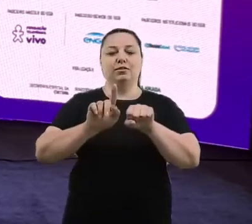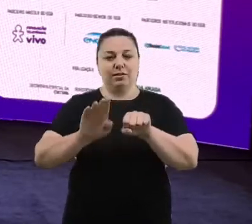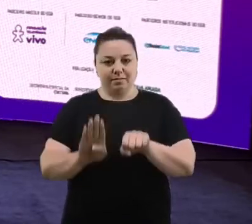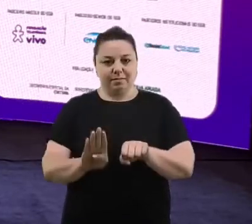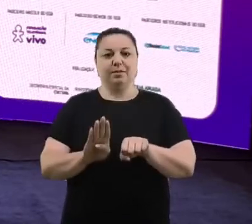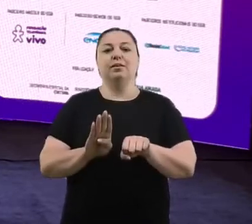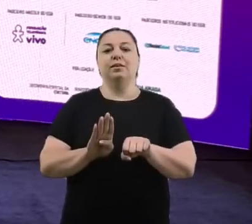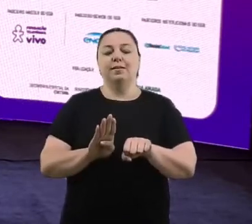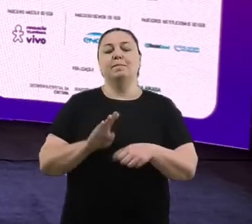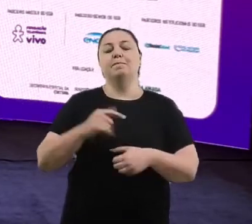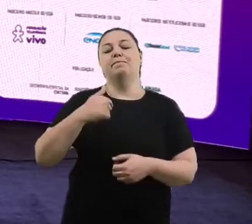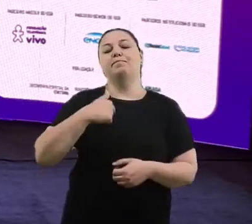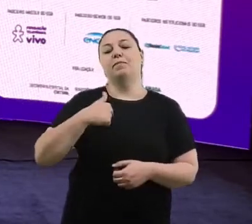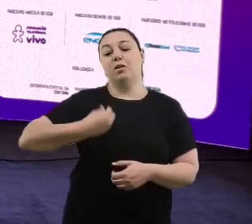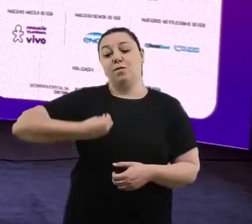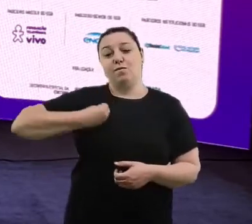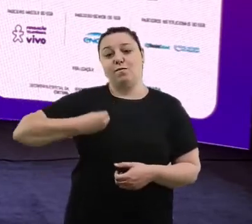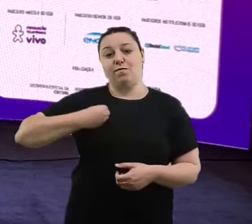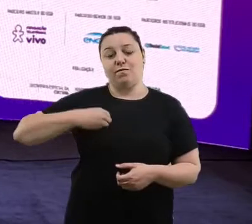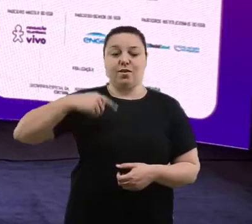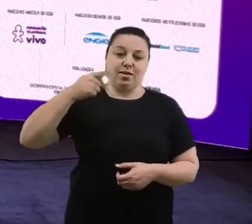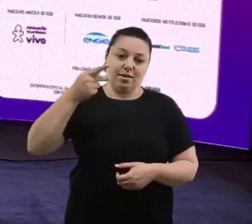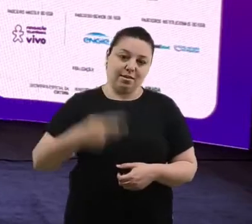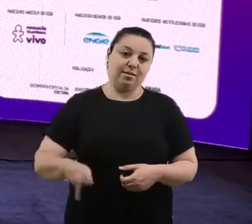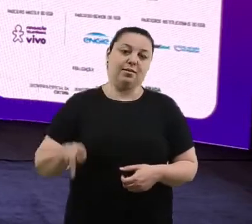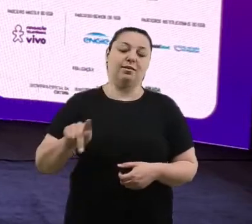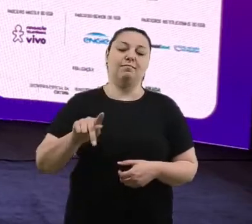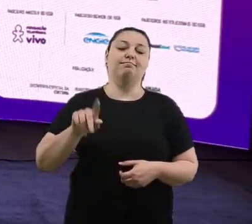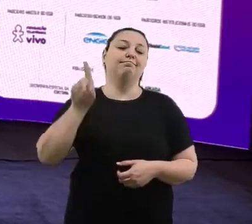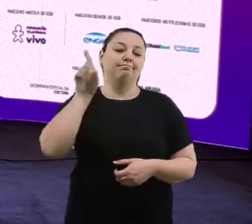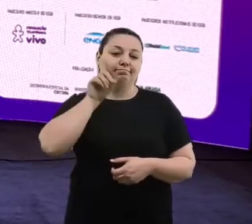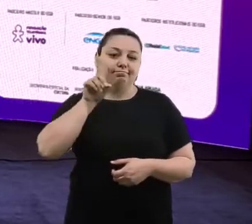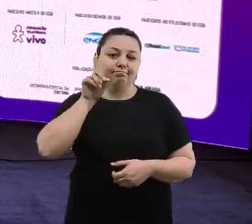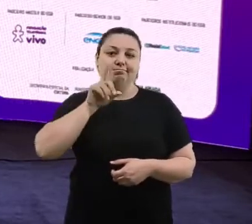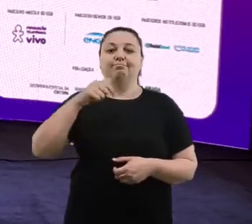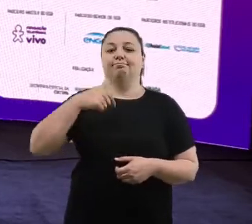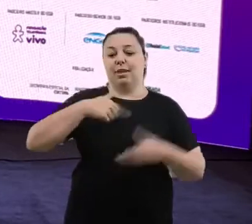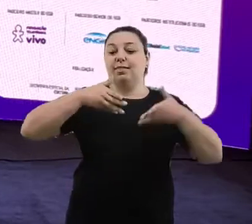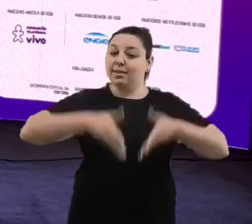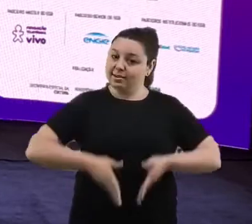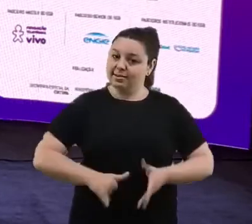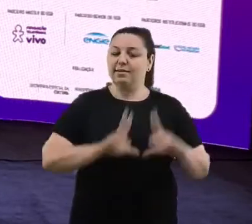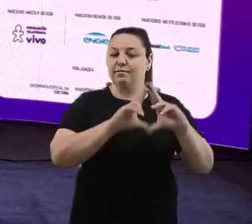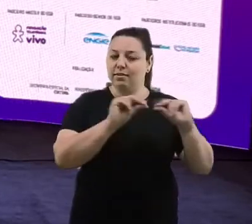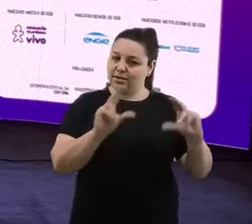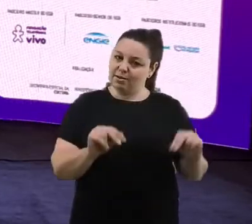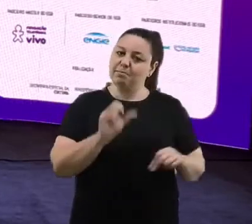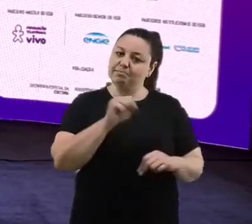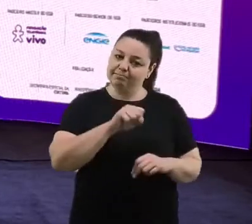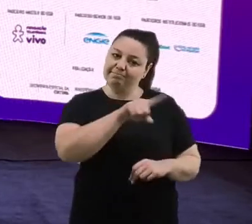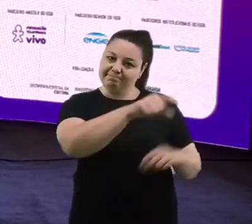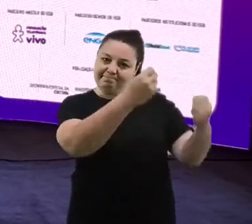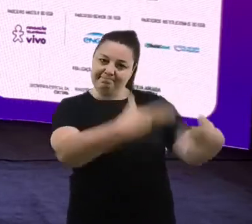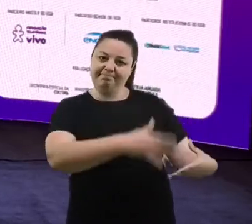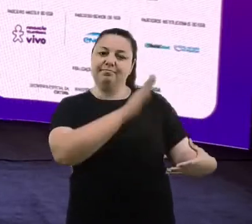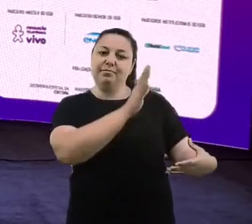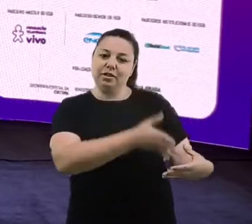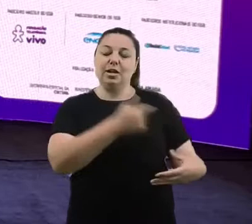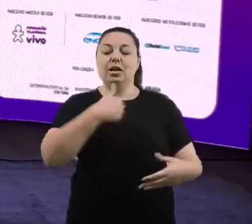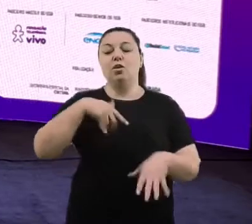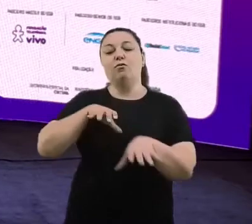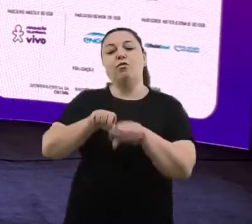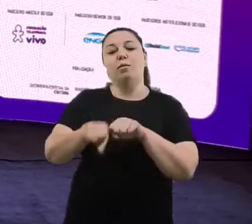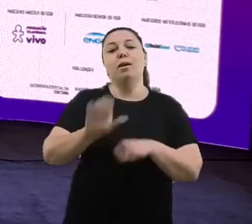Eu estou aqui em São Francisco, sou manezinho da ilha, como a Fernanda falou. Eu sou formado em Ciências da Computação